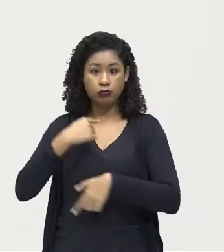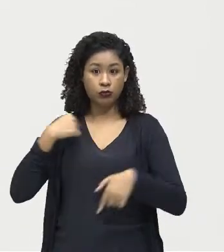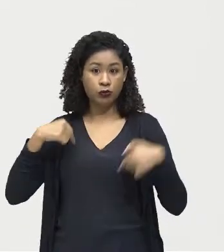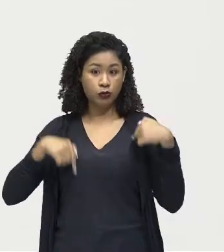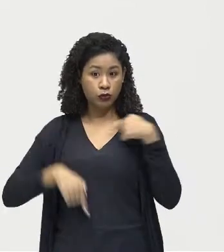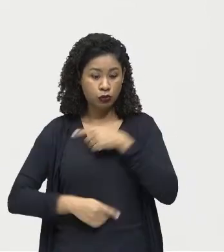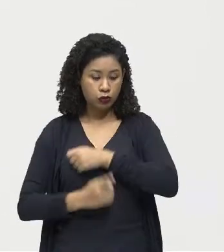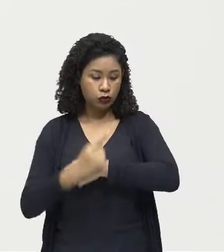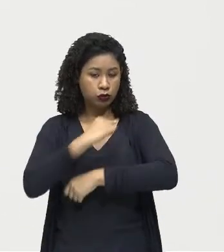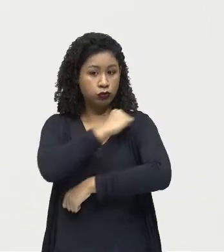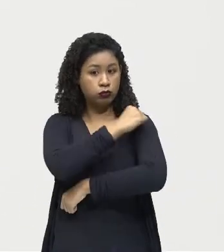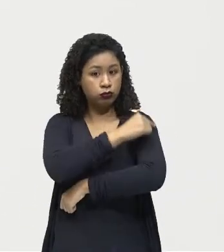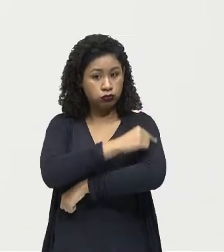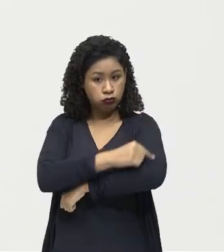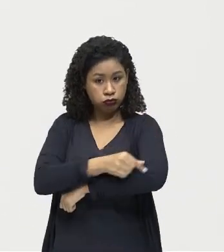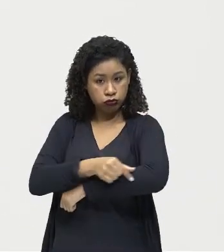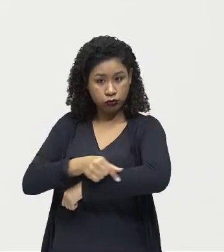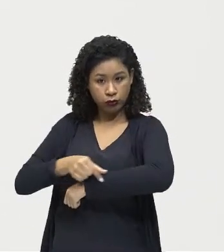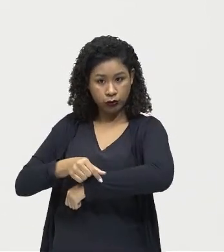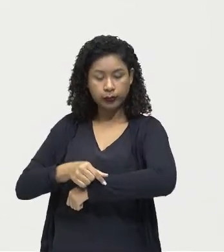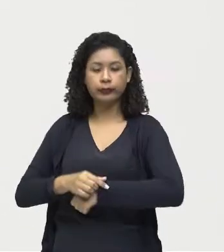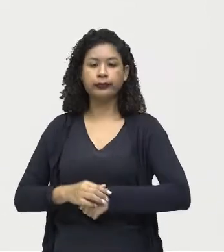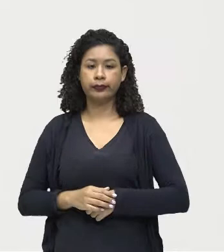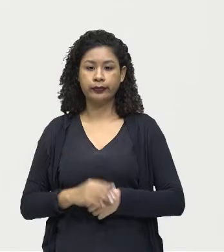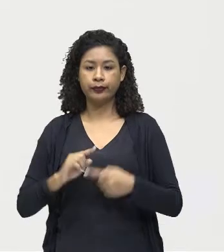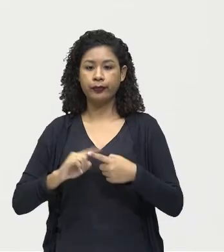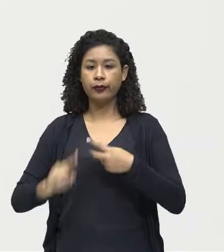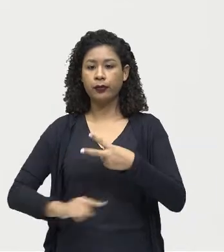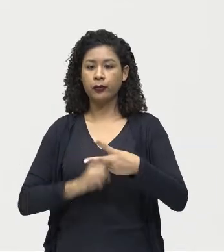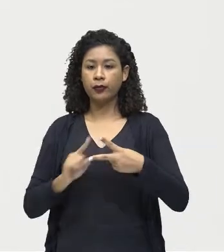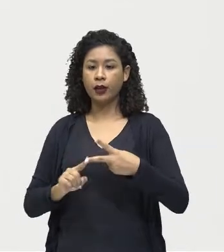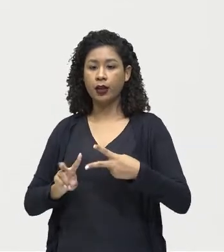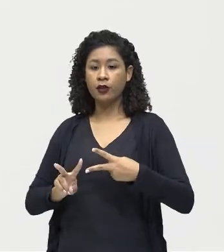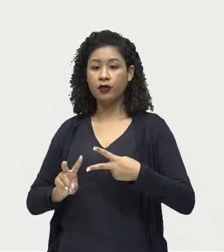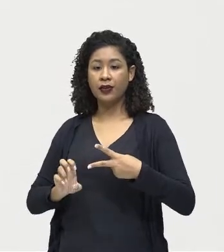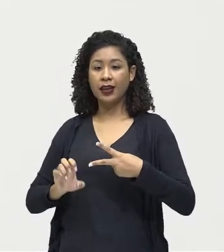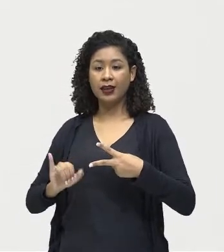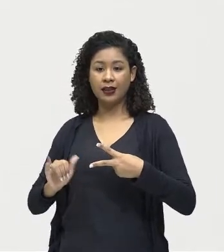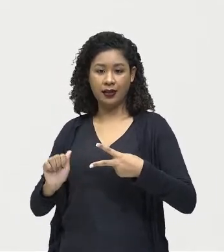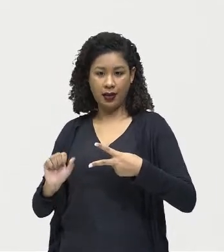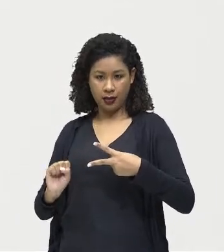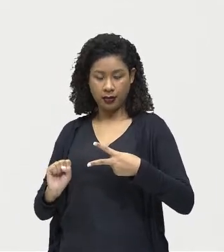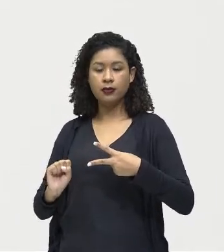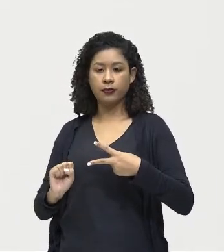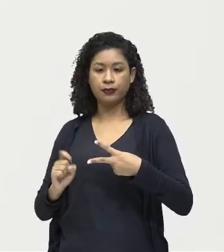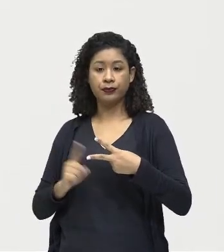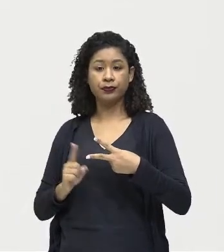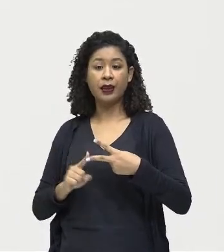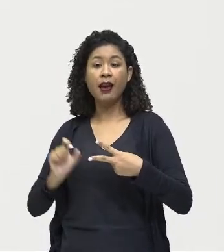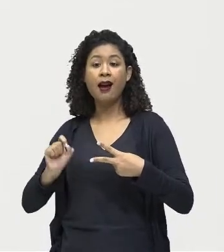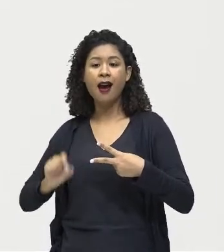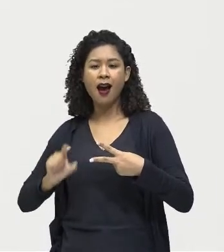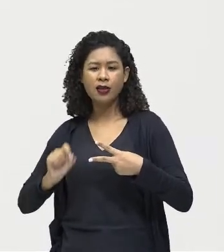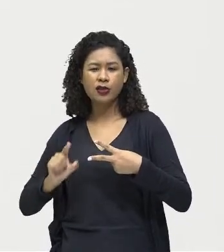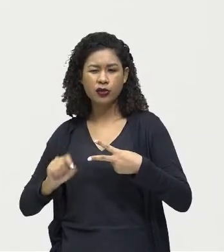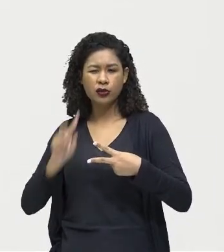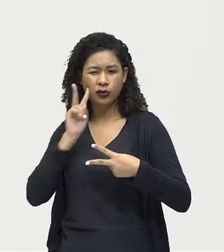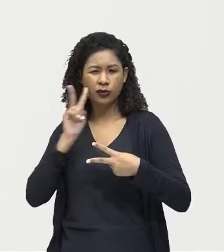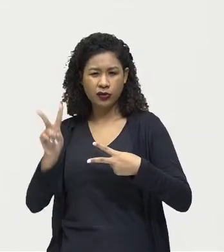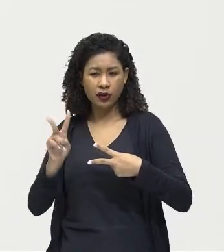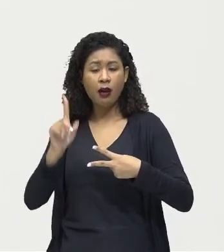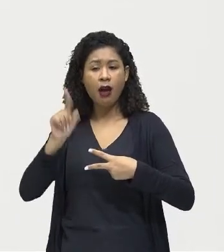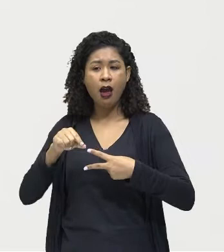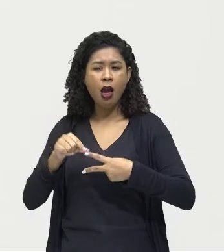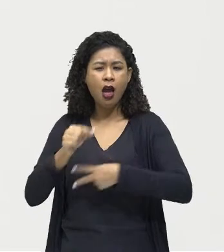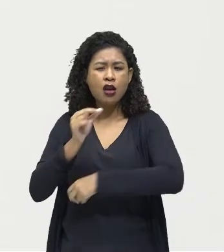veias, que é representado aqui, ó, pelo azul. Tá? Então, a veia ela vai ter um calibre menor, ela já vai